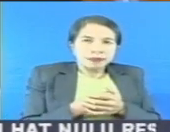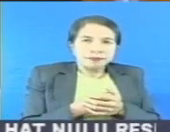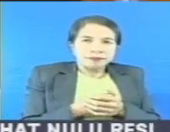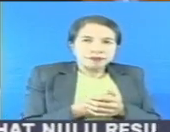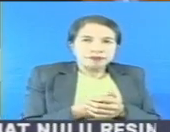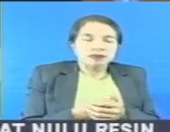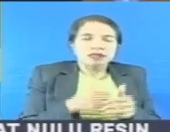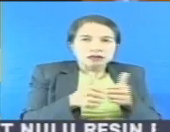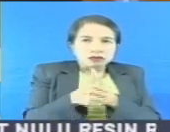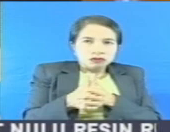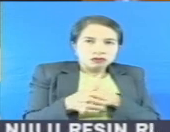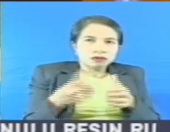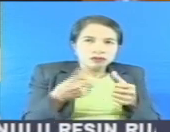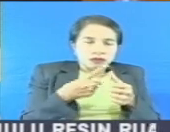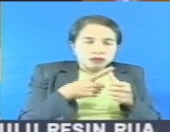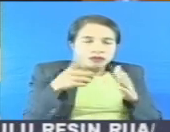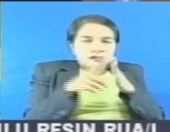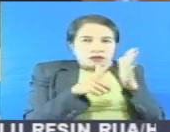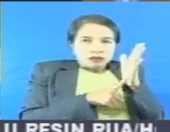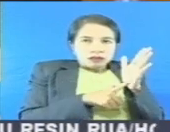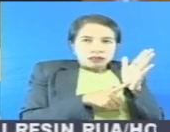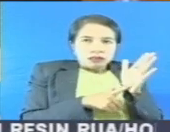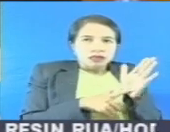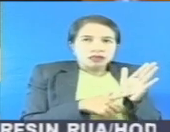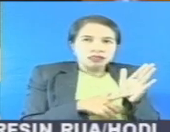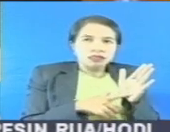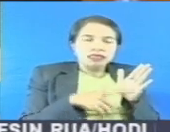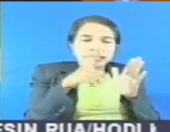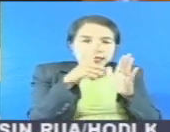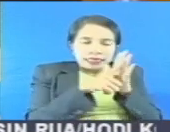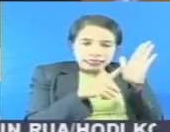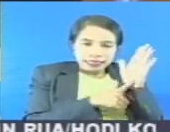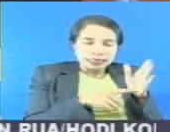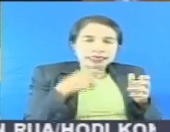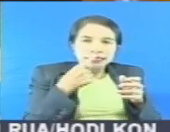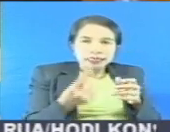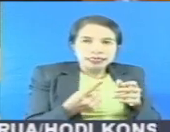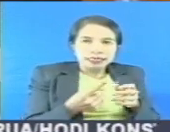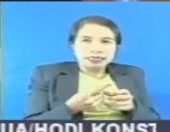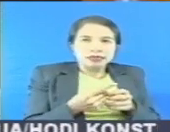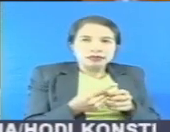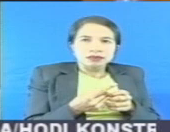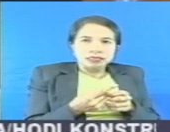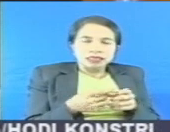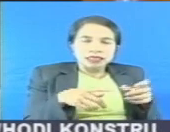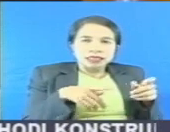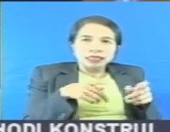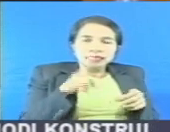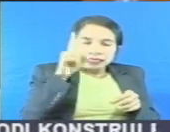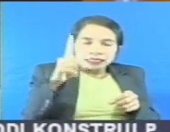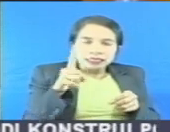ba kumpri ulo ba lay letra lay ne hatay tama ng mos katak tingke ida tingke